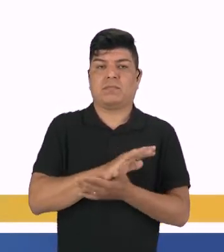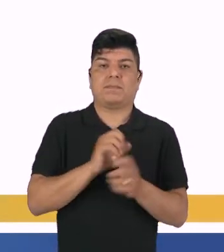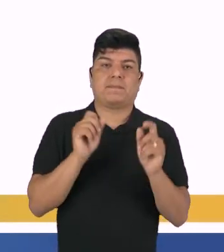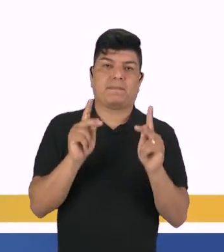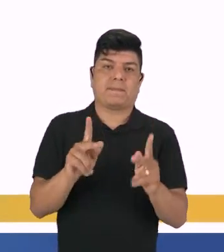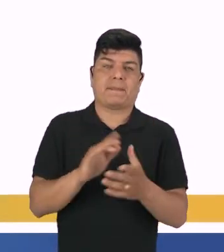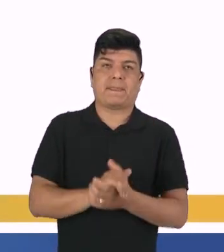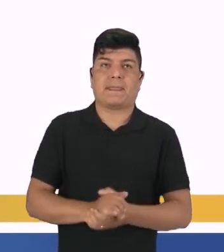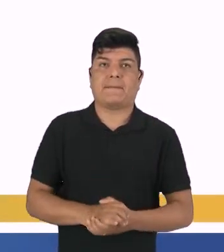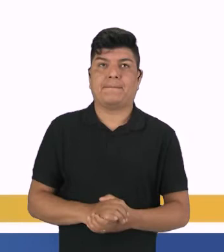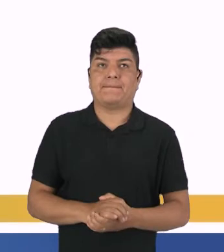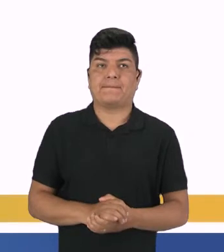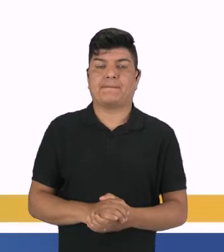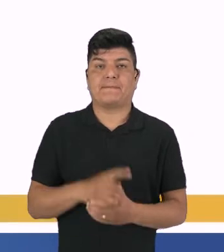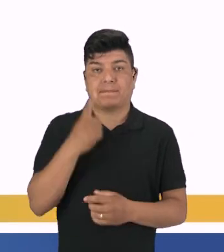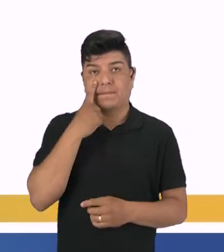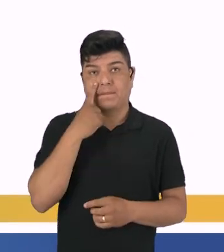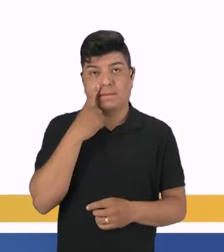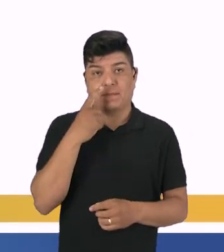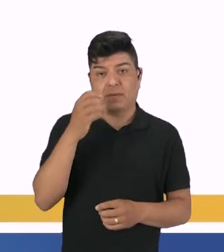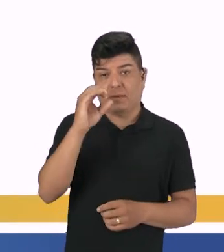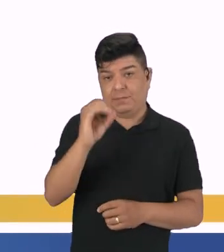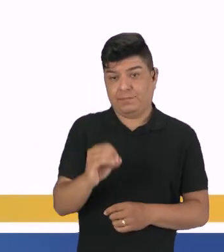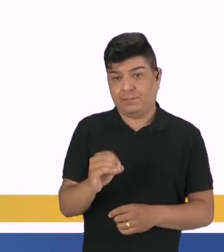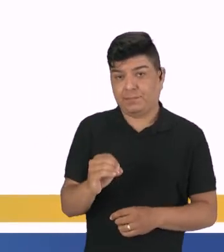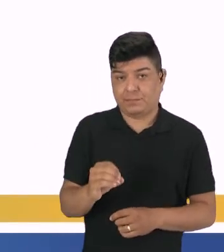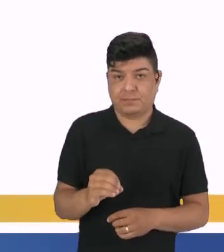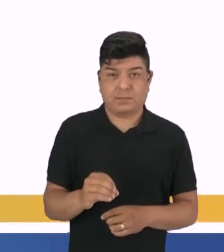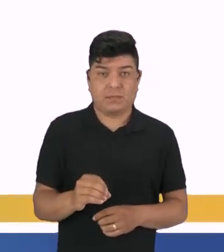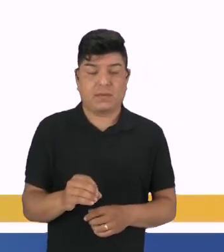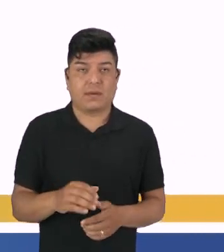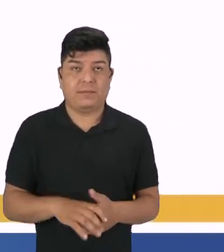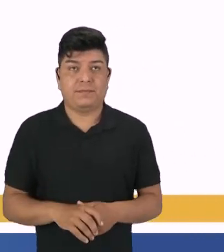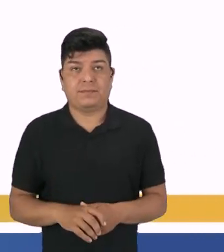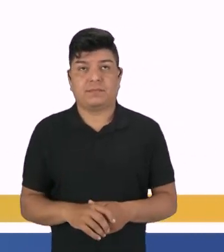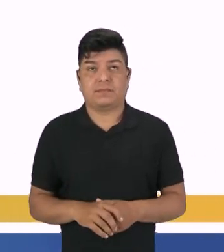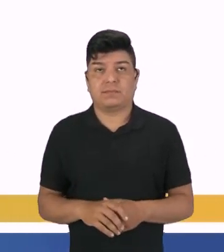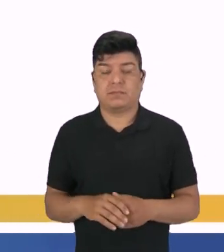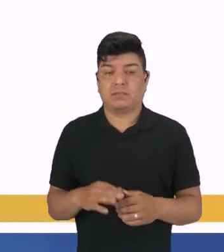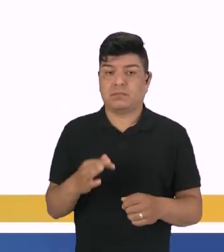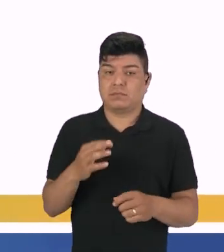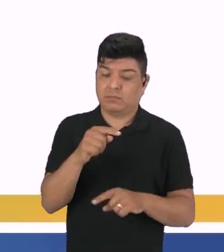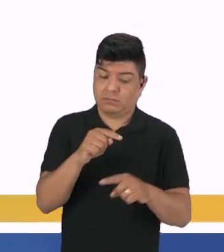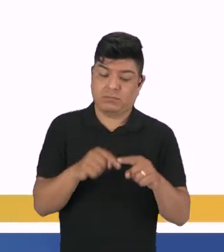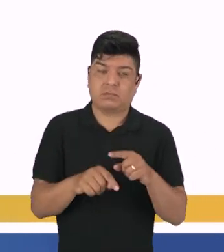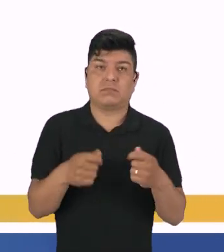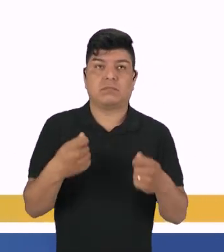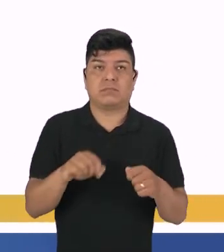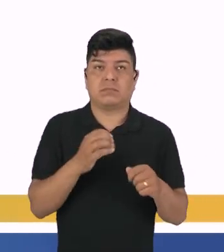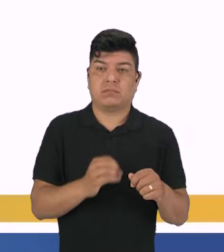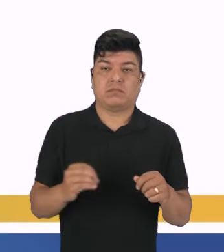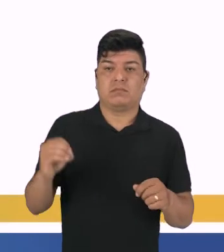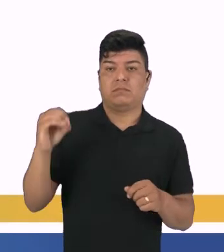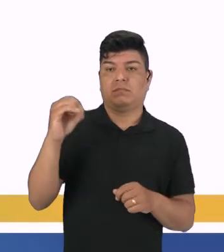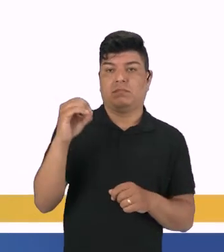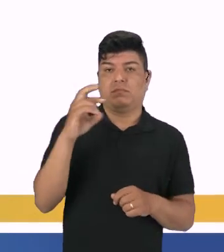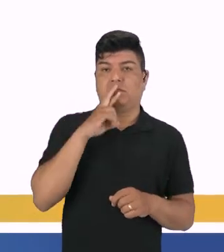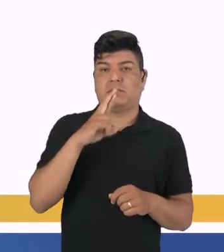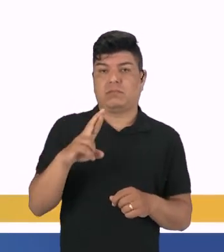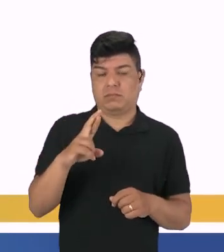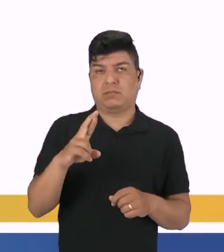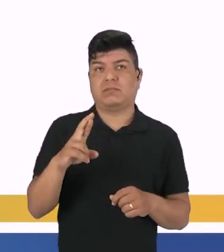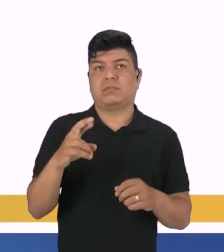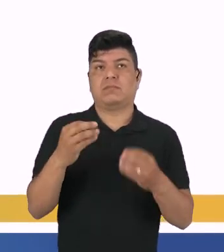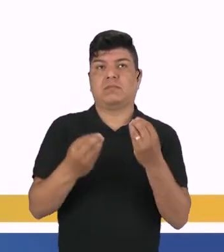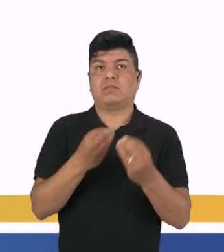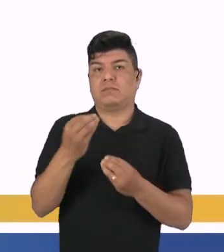ok? Então, uma observação. Quando eu desci esse 0... e não deu mais para dividir, eu preciso acrescentar mais um 0 no resultado, que é